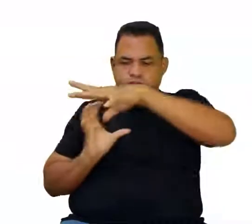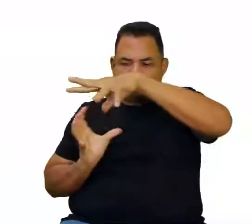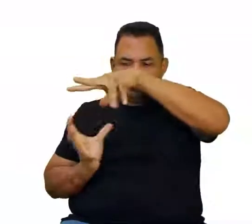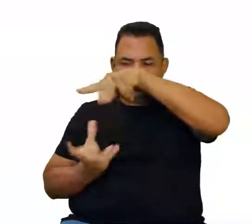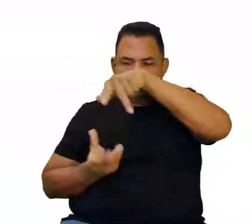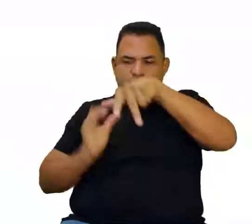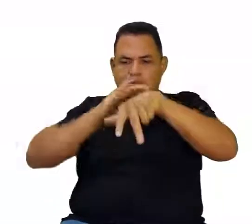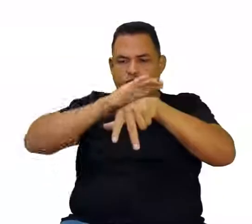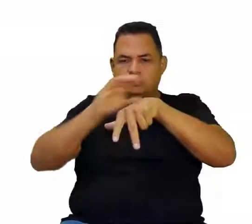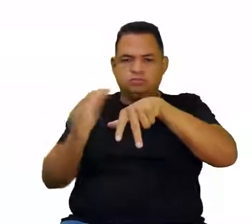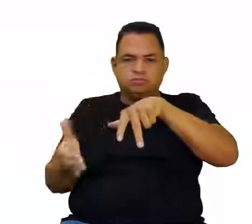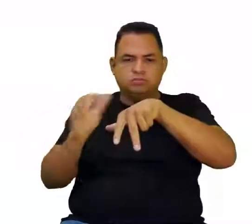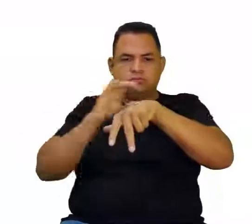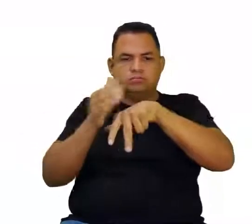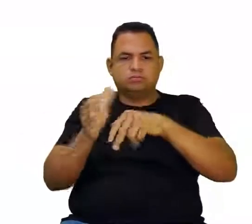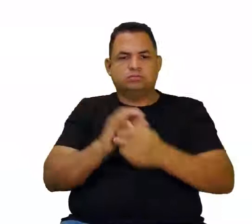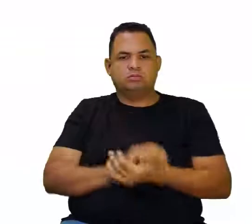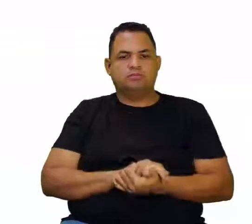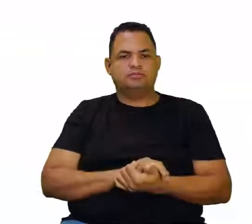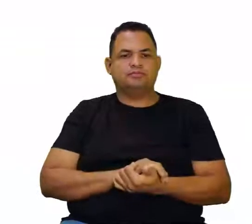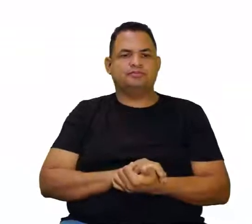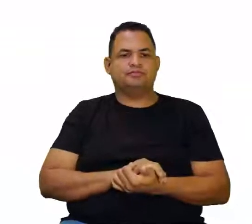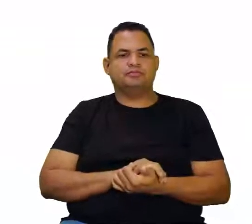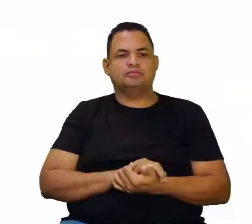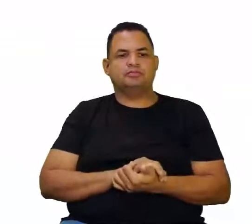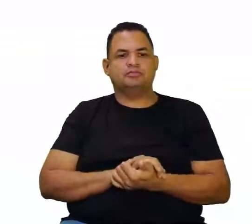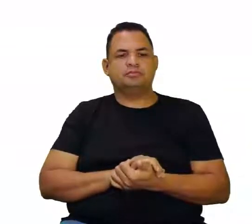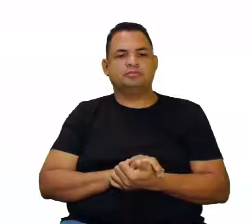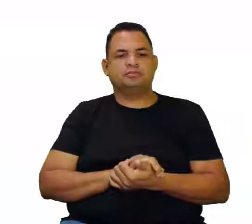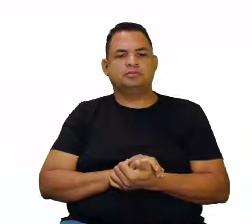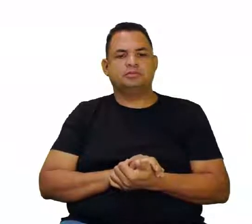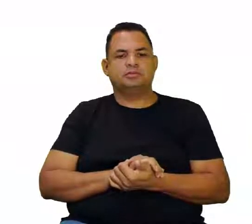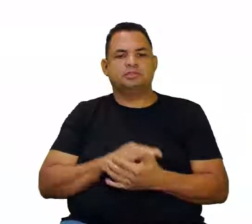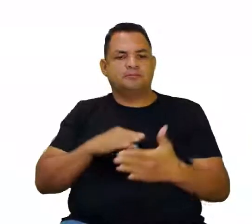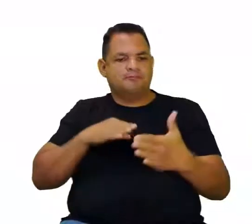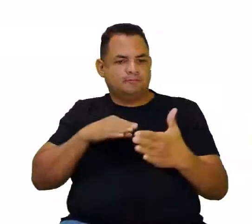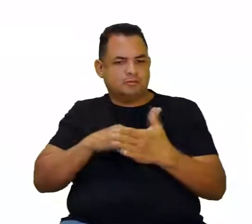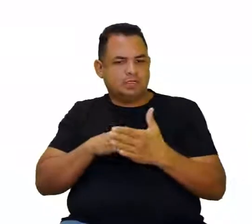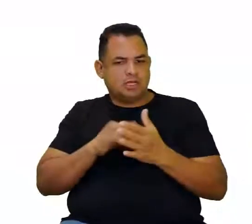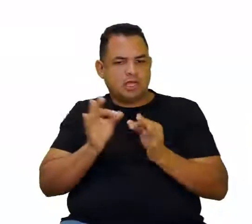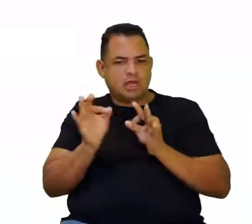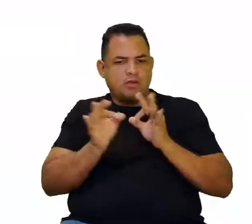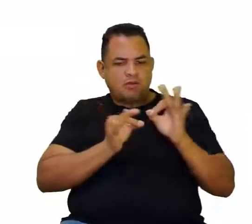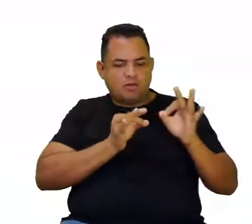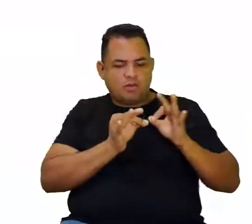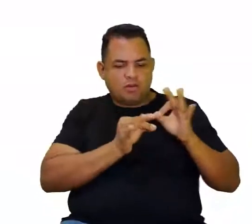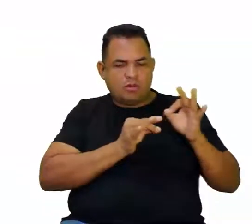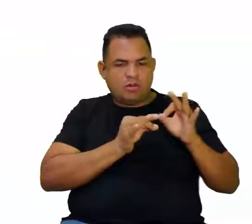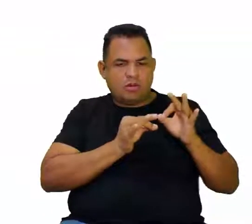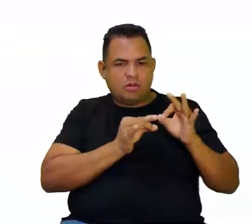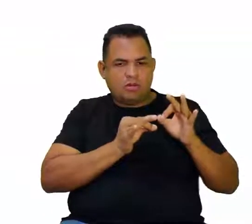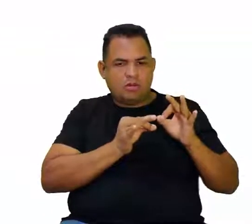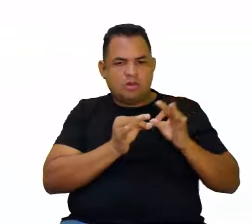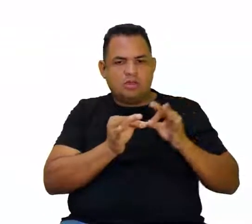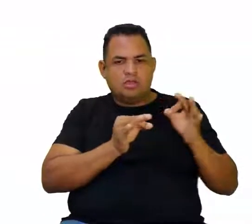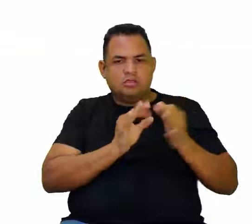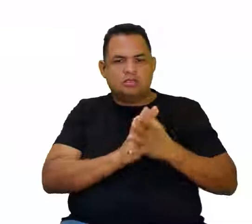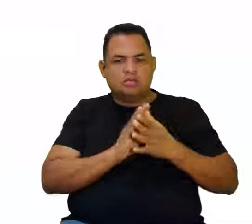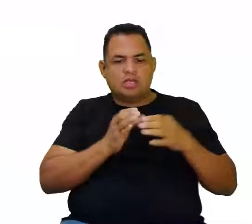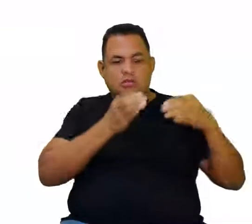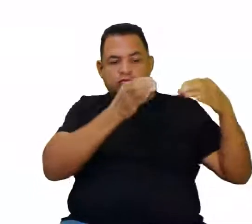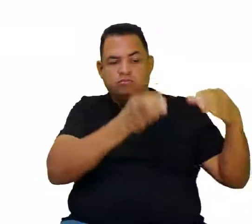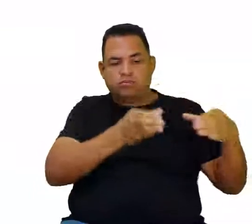global. E a letra E, impedir a formação de linhas de calor. Aí eu